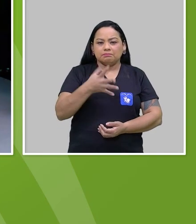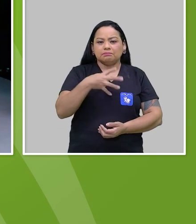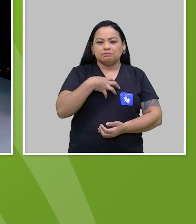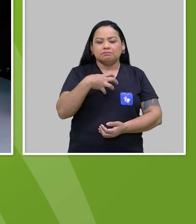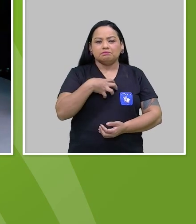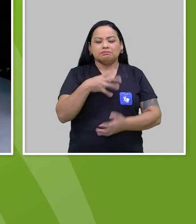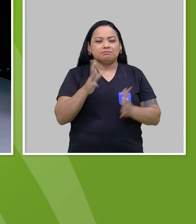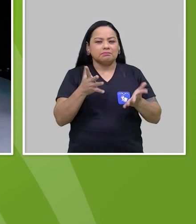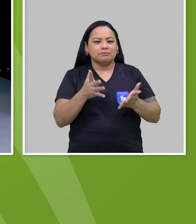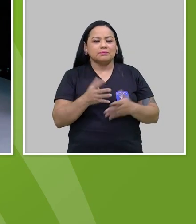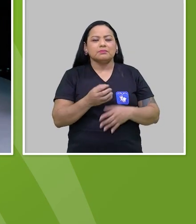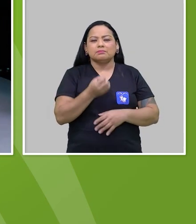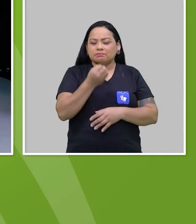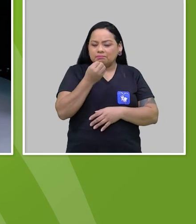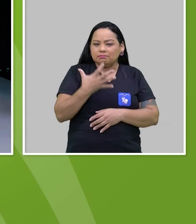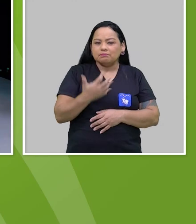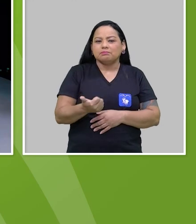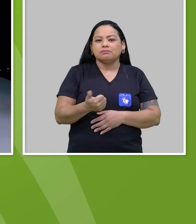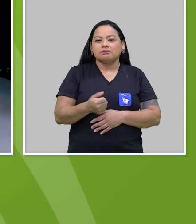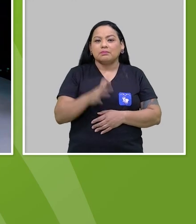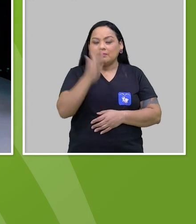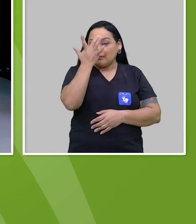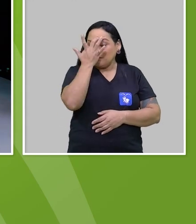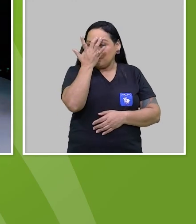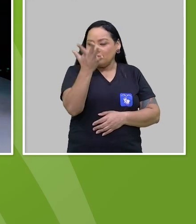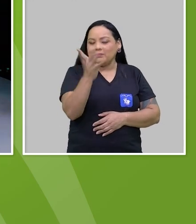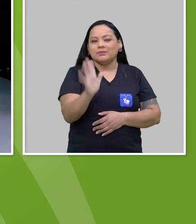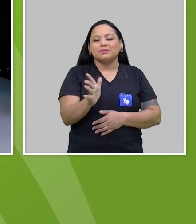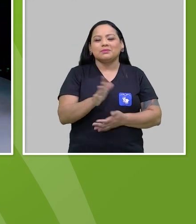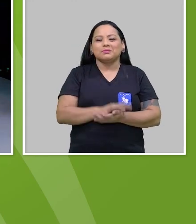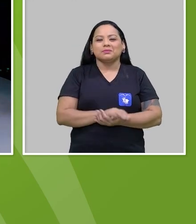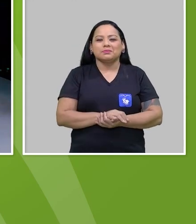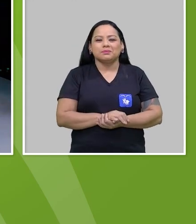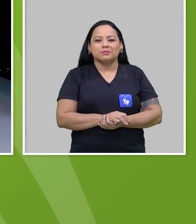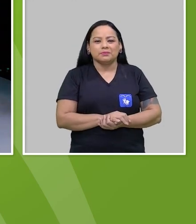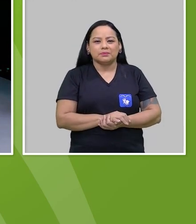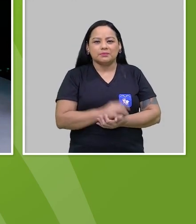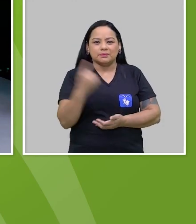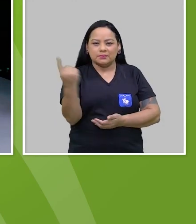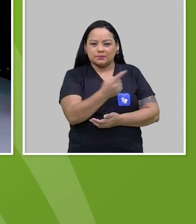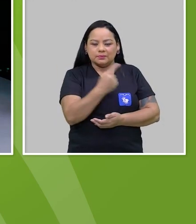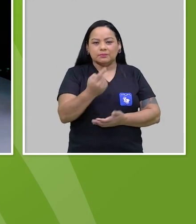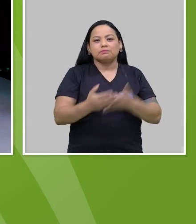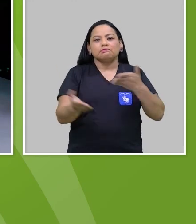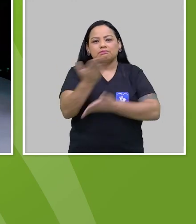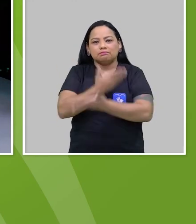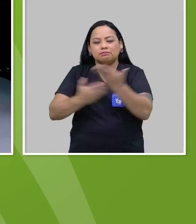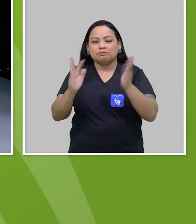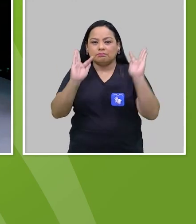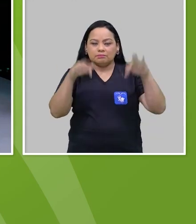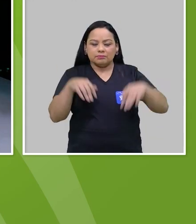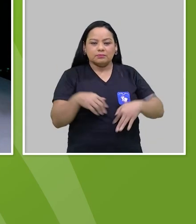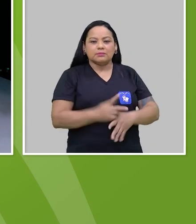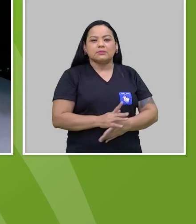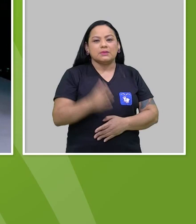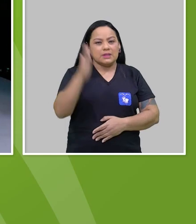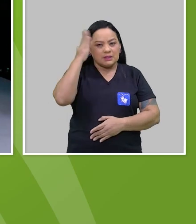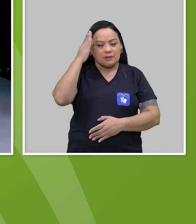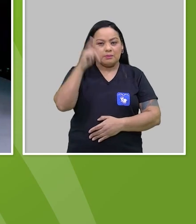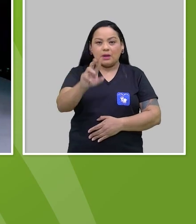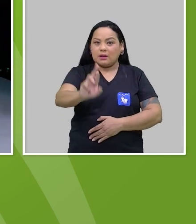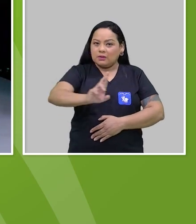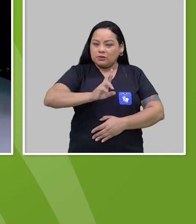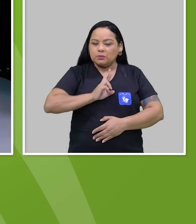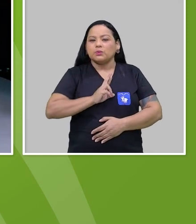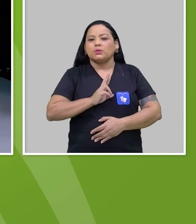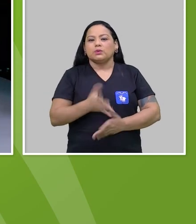Muito bem. Olha aí. Bem facinho, né, gente? Olha, na nossa interatividade final, a gente vai ver se vocês sabem mesmo e eu